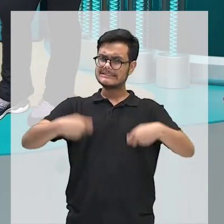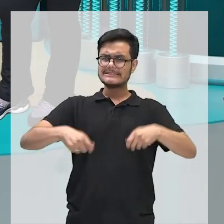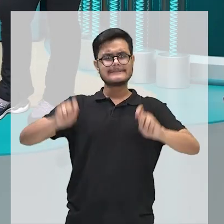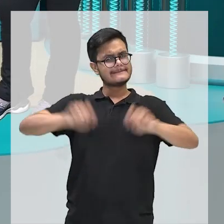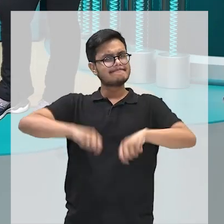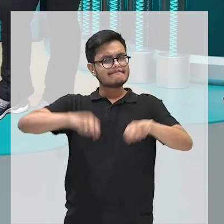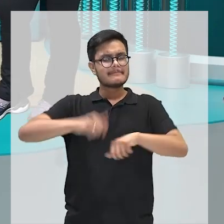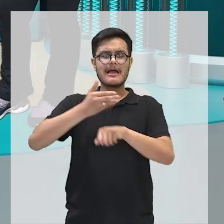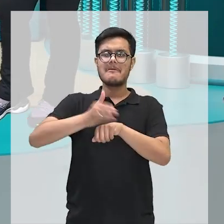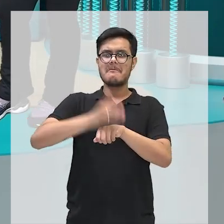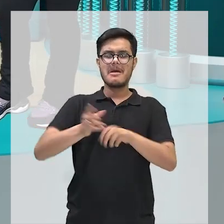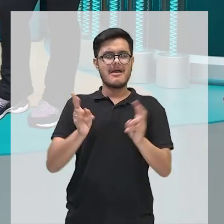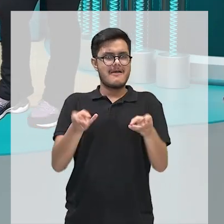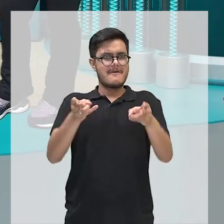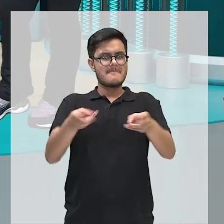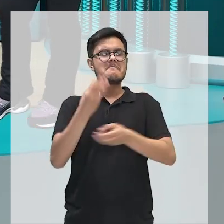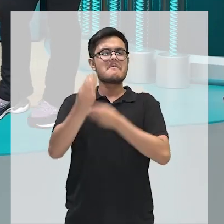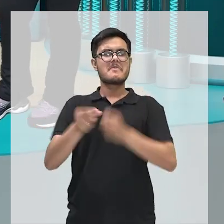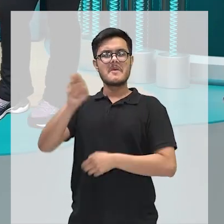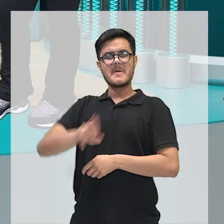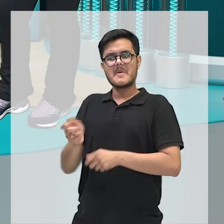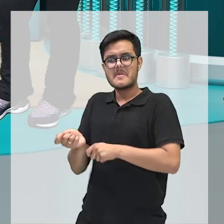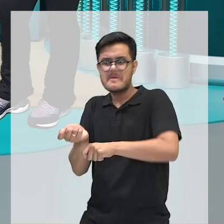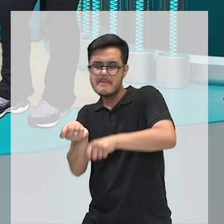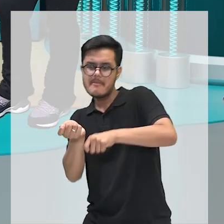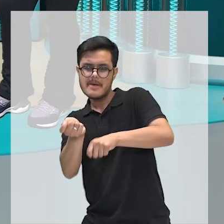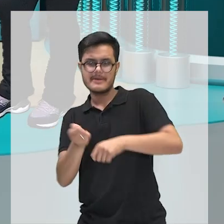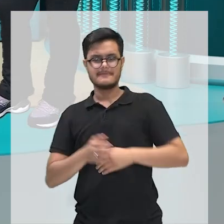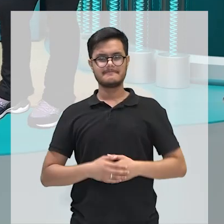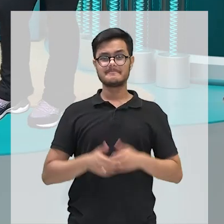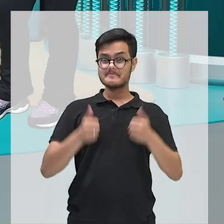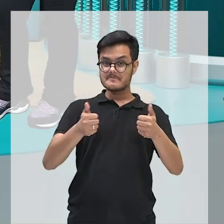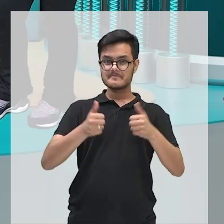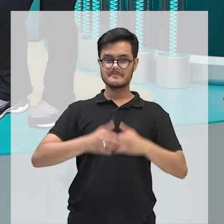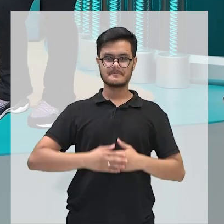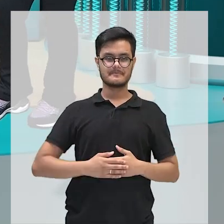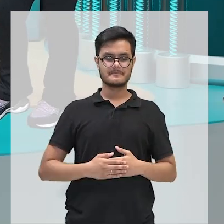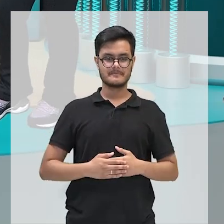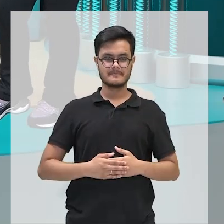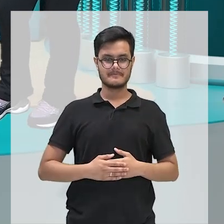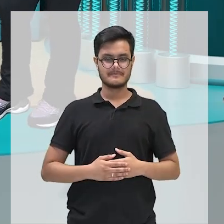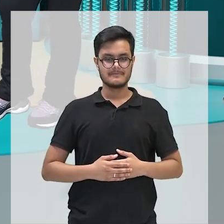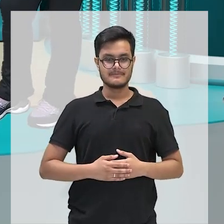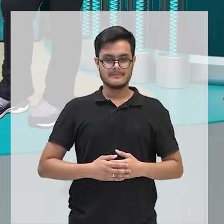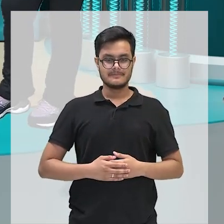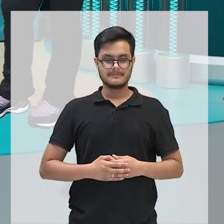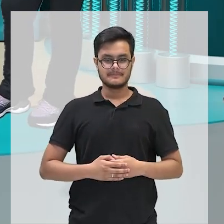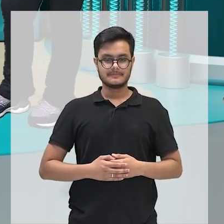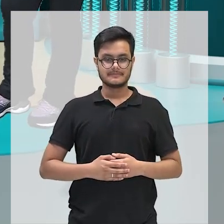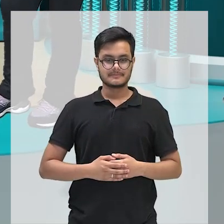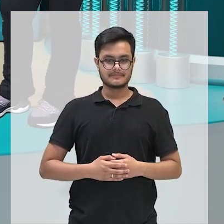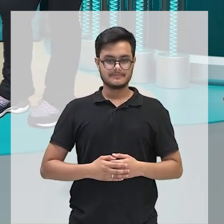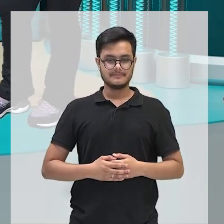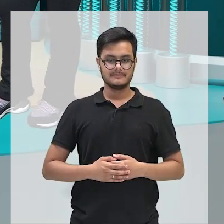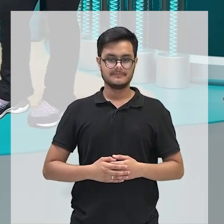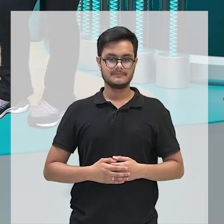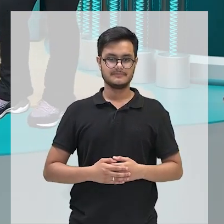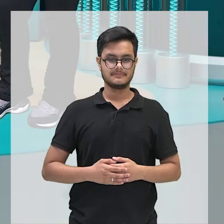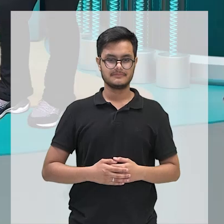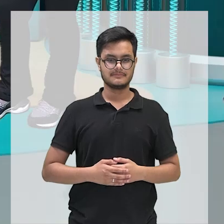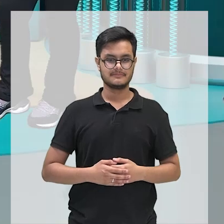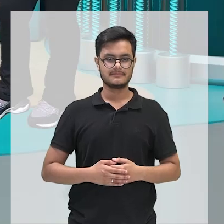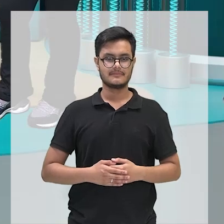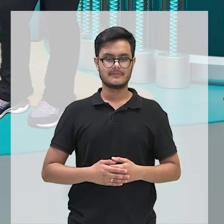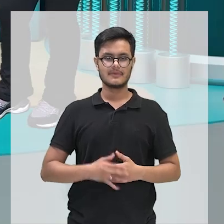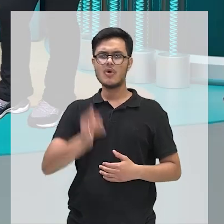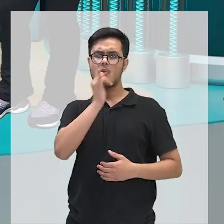em relação ao taco e à bola também, tá bom? Prosseguindo, vamos para o